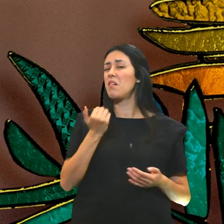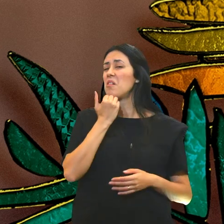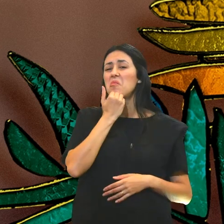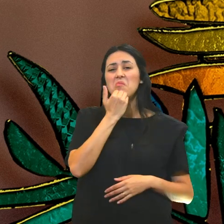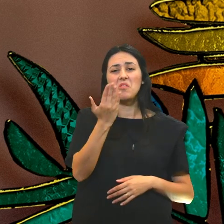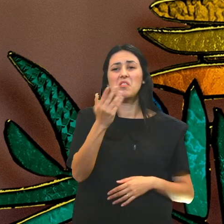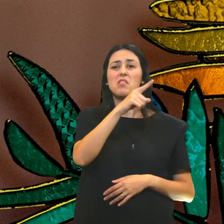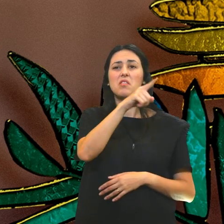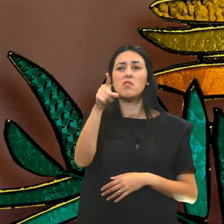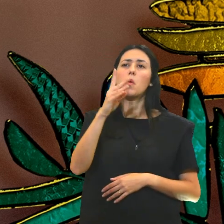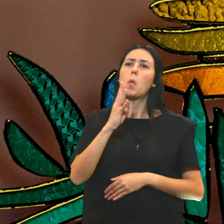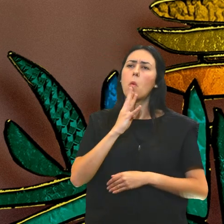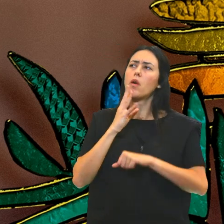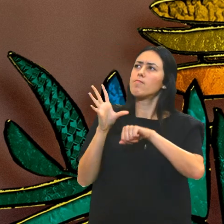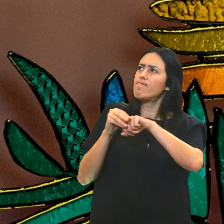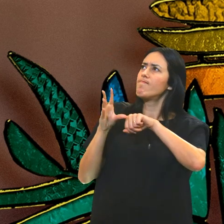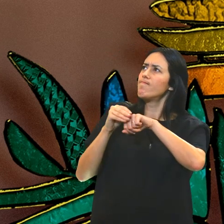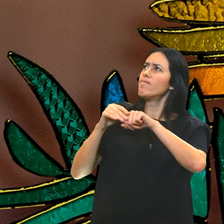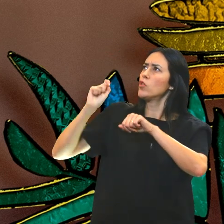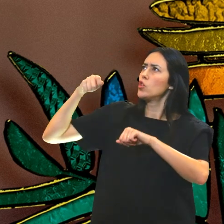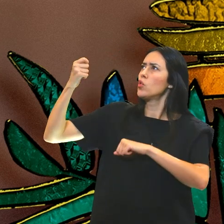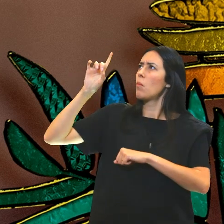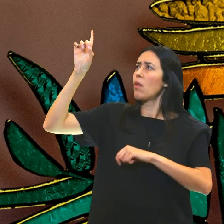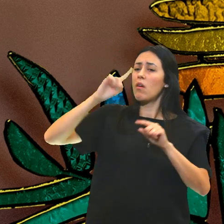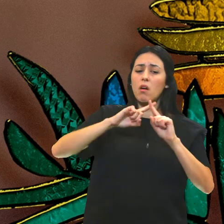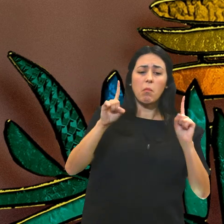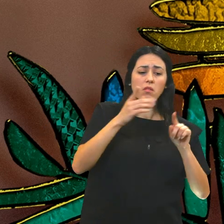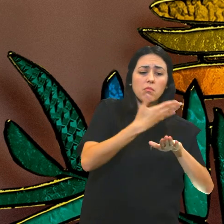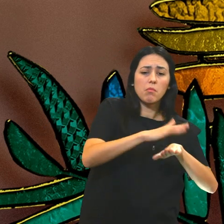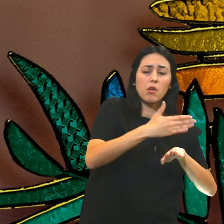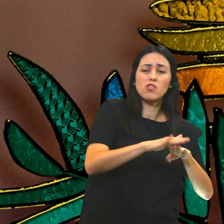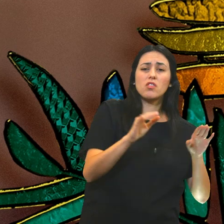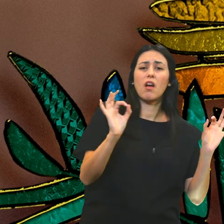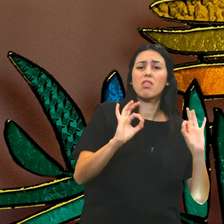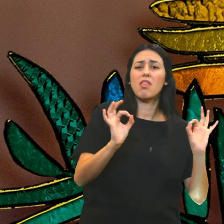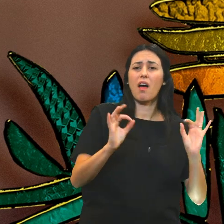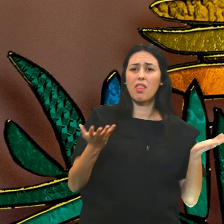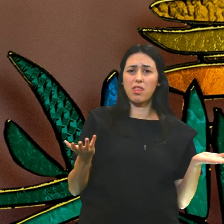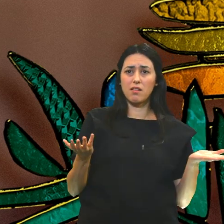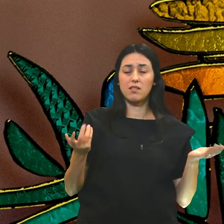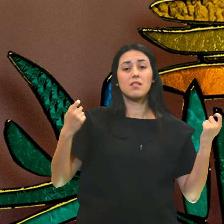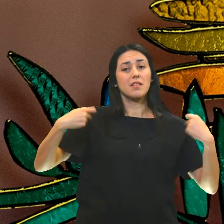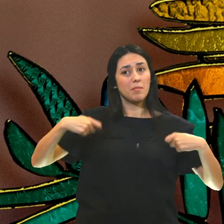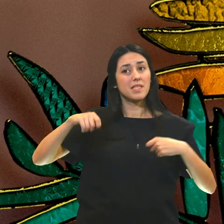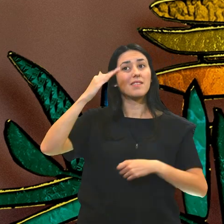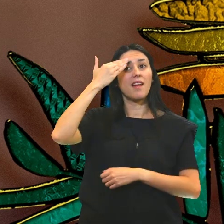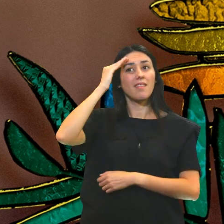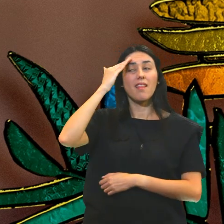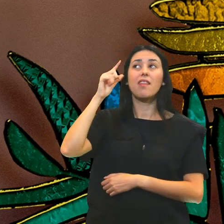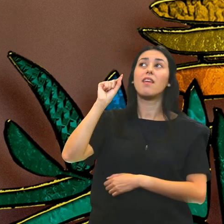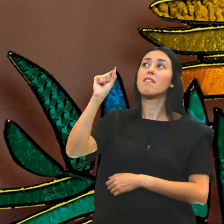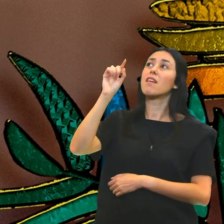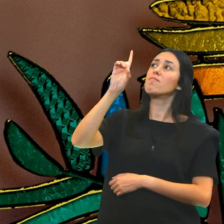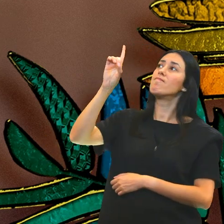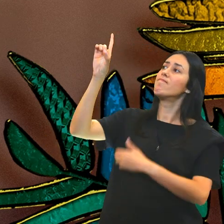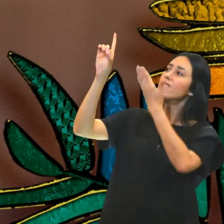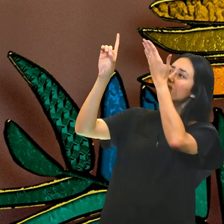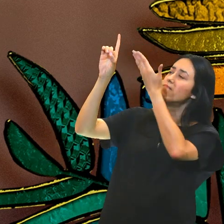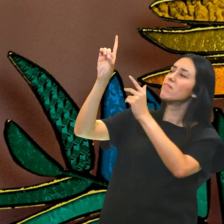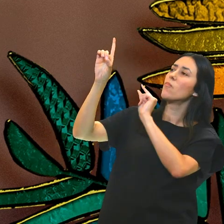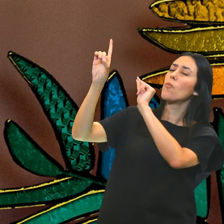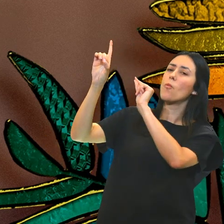sem praticar. Temor de Deus significa entender quem Ele é, a grandeza dEle, a majestade dEle,